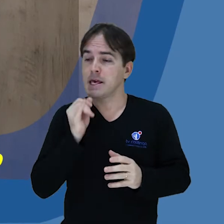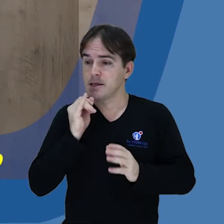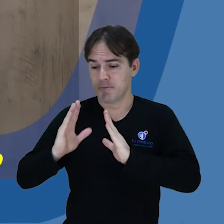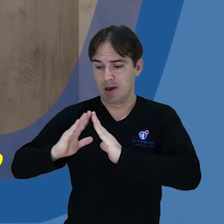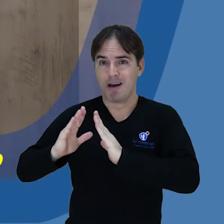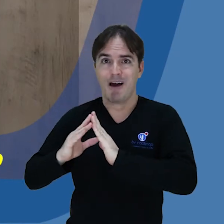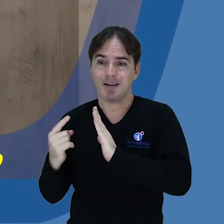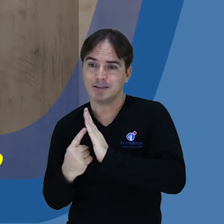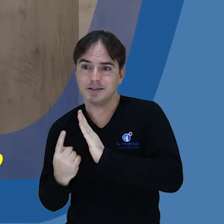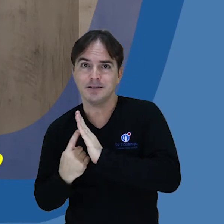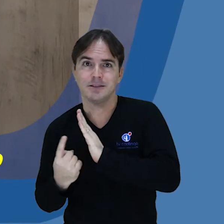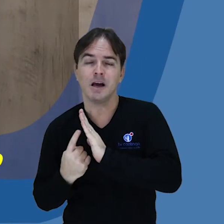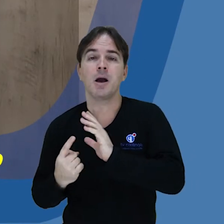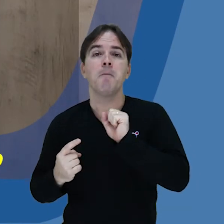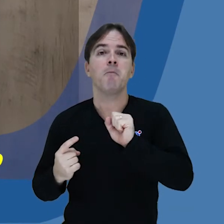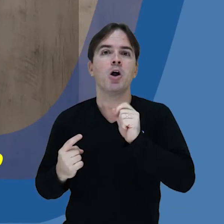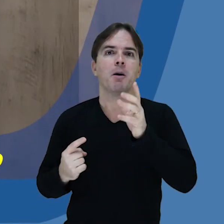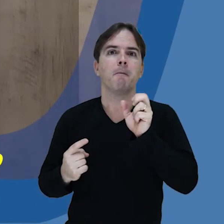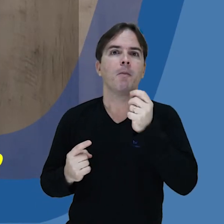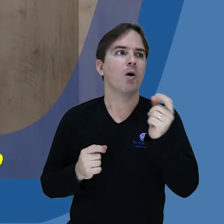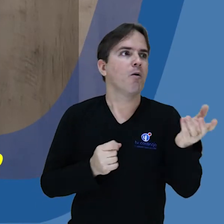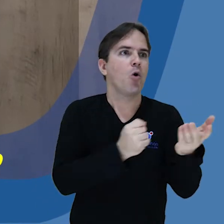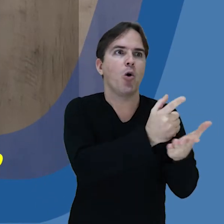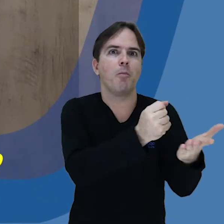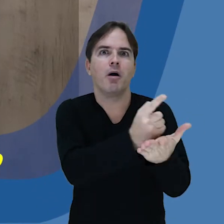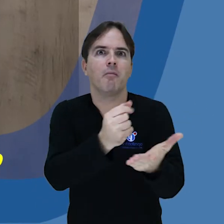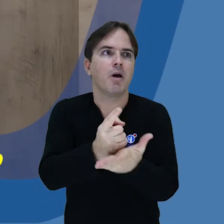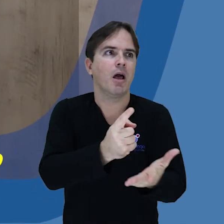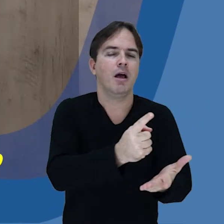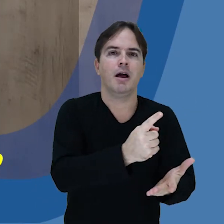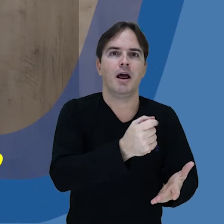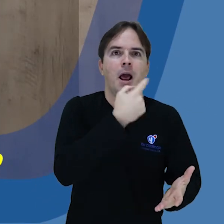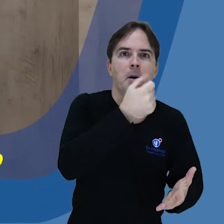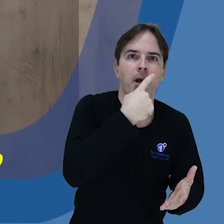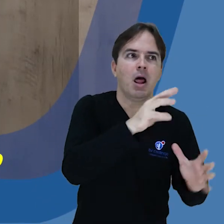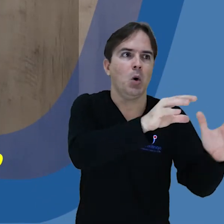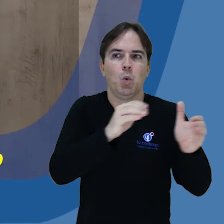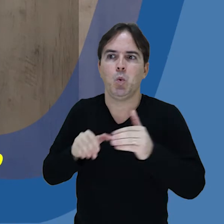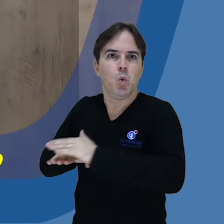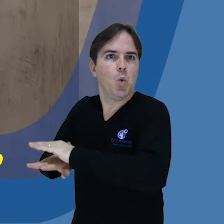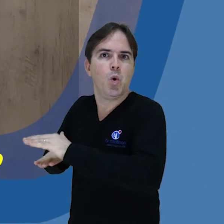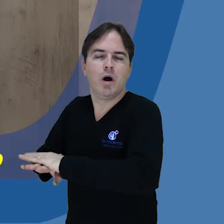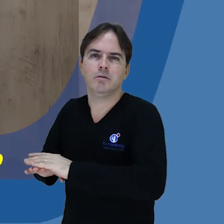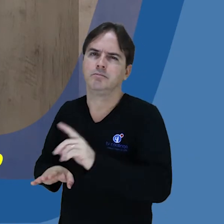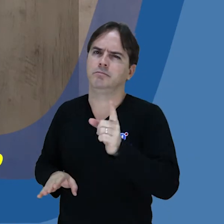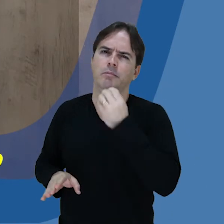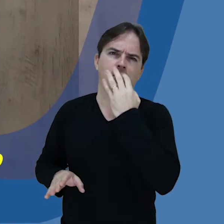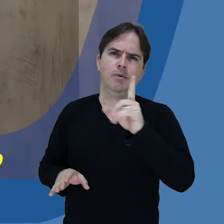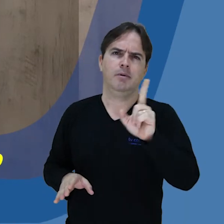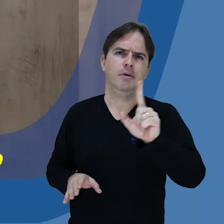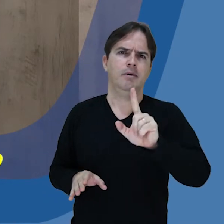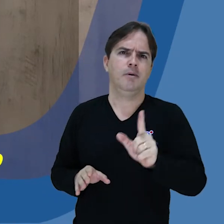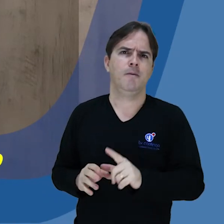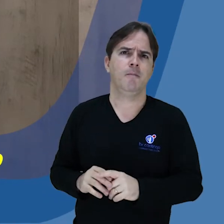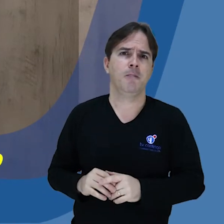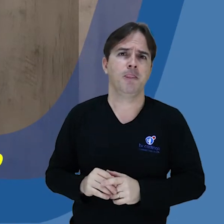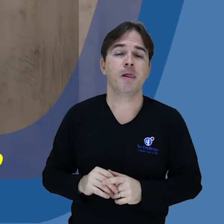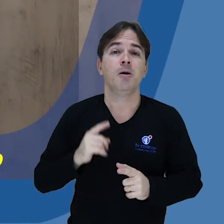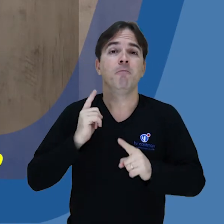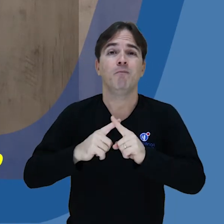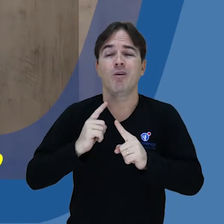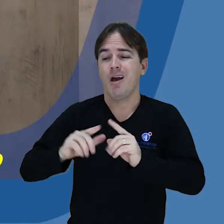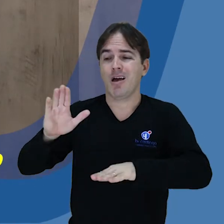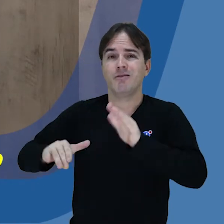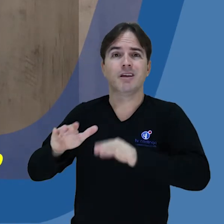confinamento, aonde você está armazenando, né? Quais são os locais da sua casa que você está armazenando os medicamentos, porque muitas crianças estão em